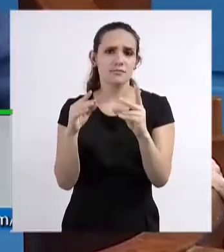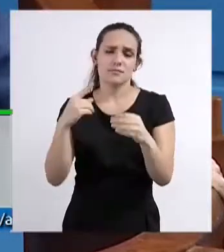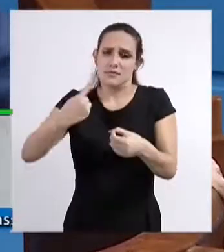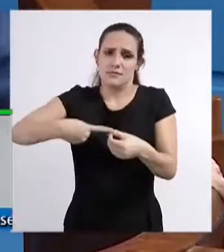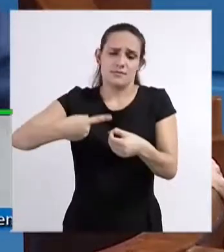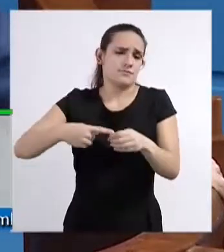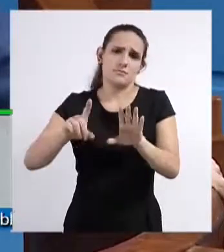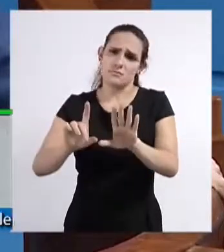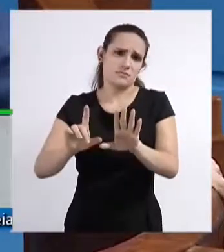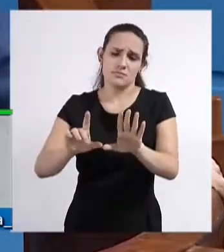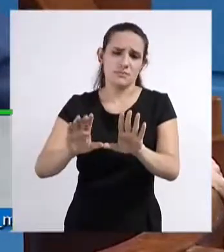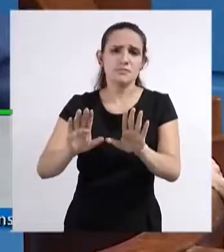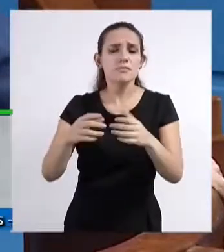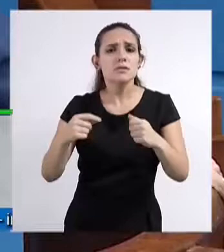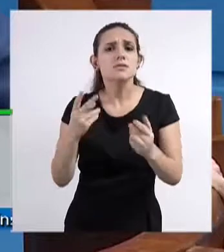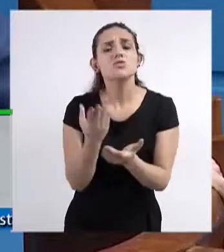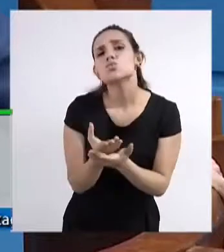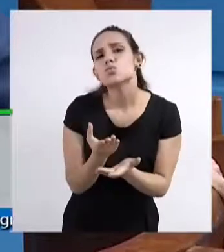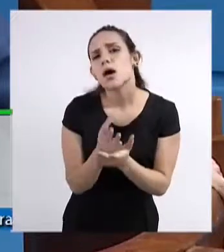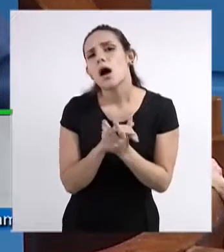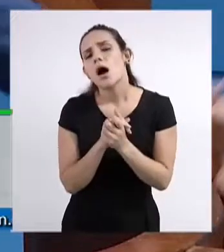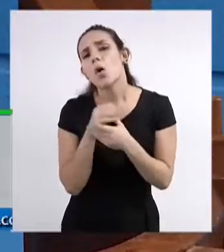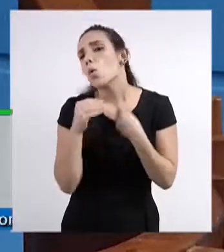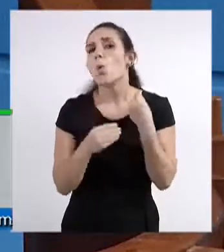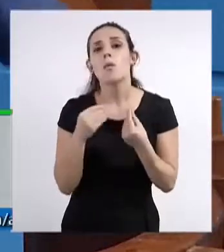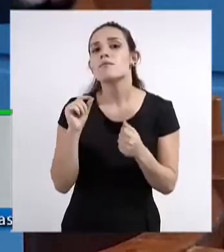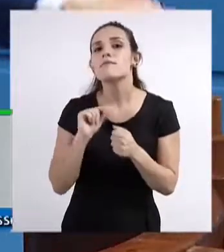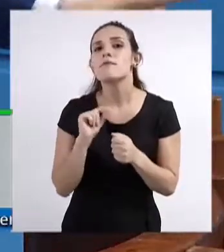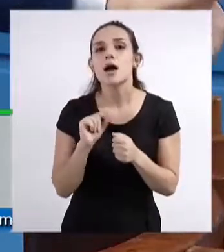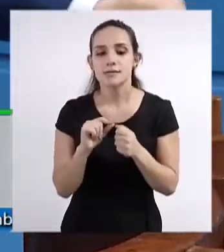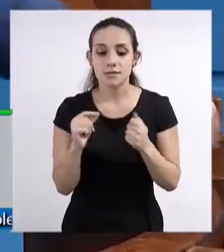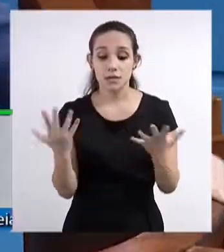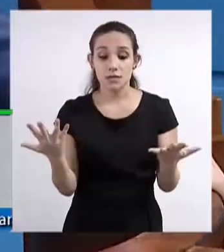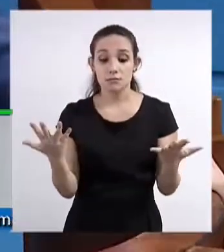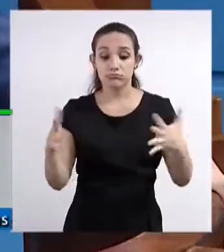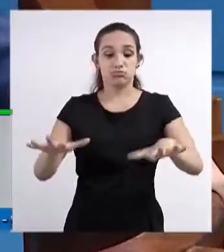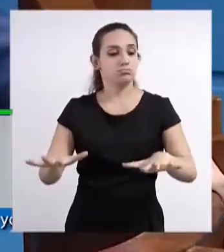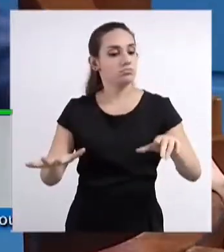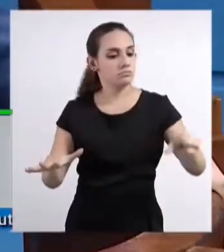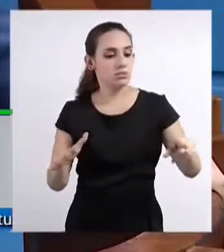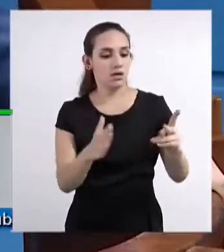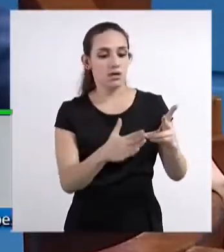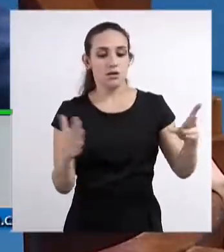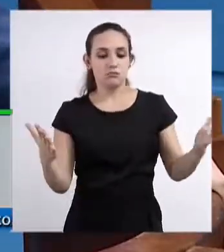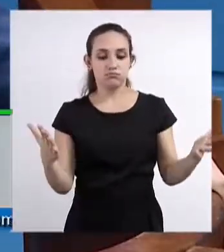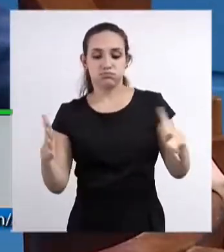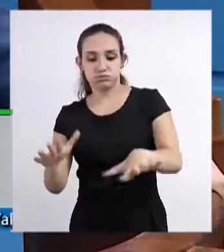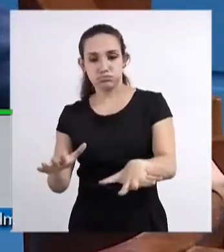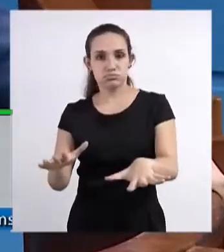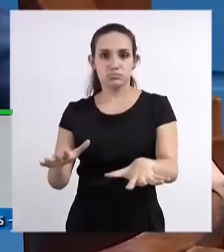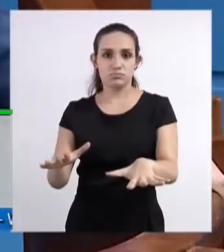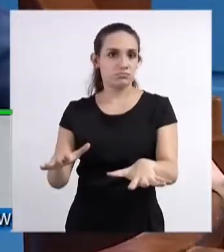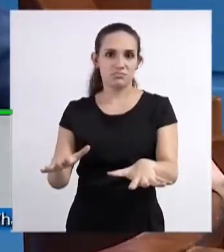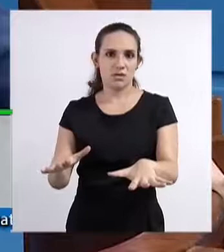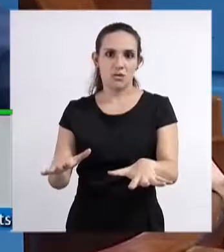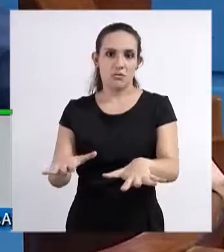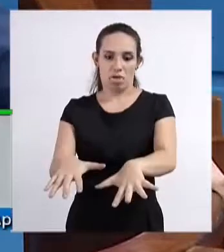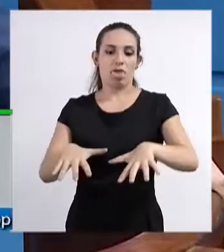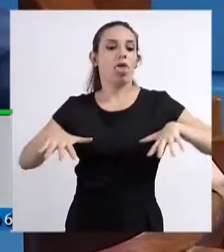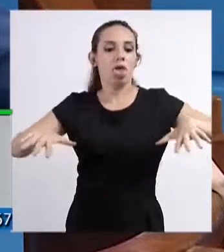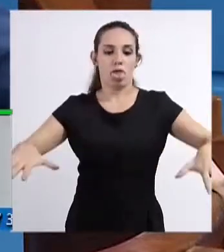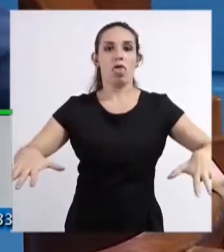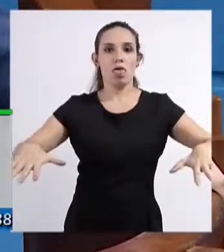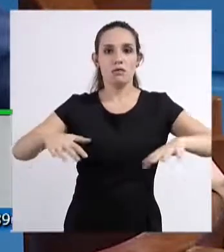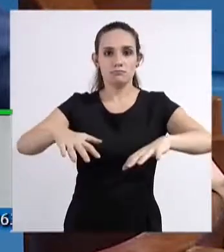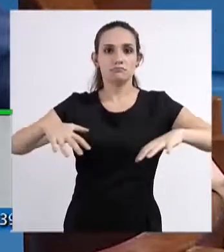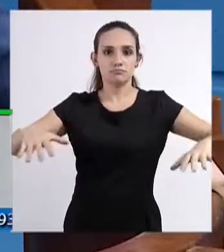começarmos a avaliar e estudar como que nós vamos fazer a inclusão dos indígenas e não tratá-los